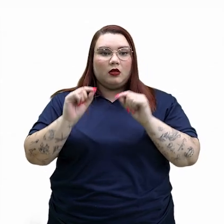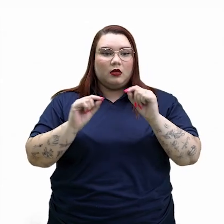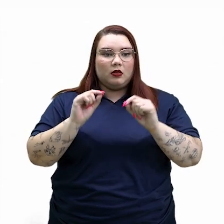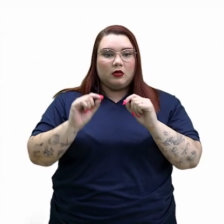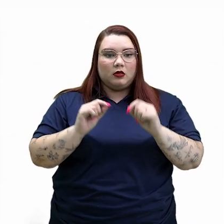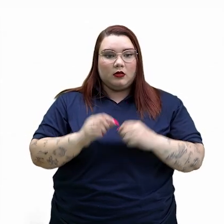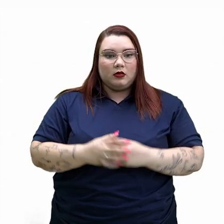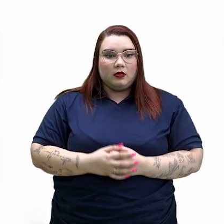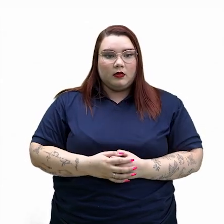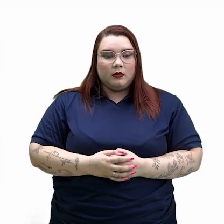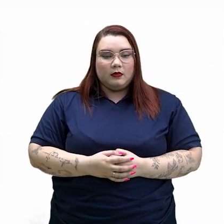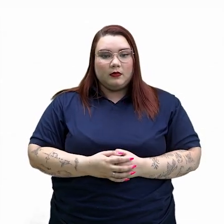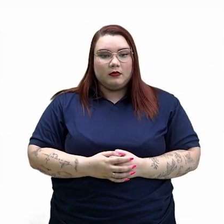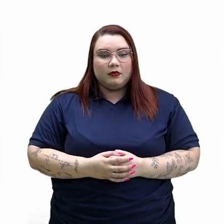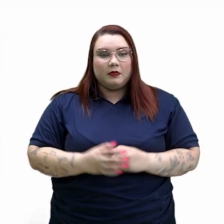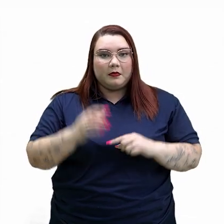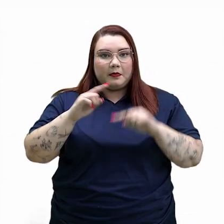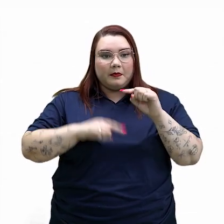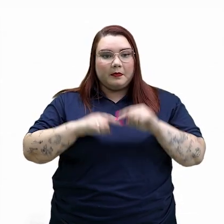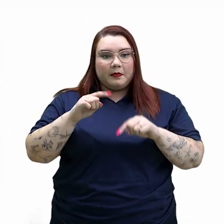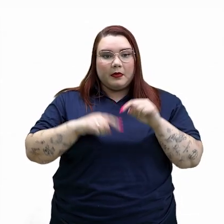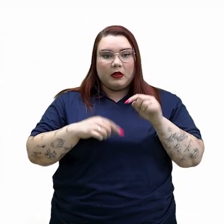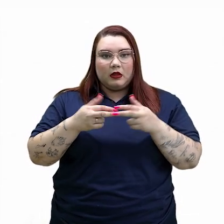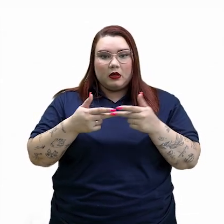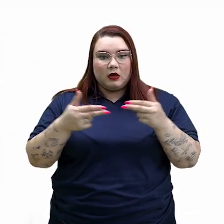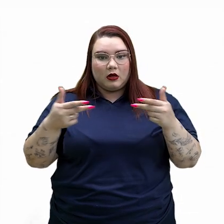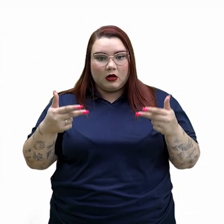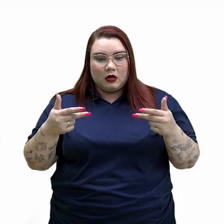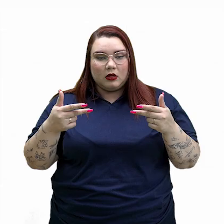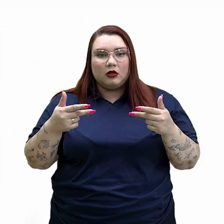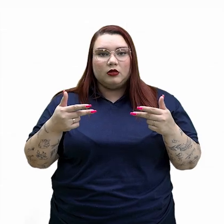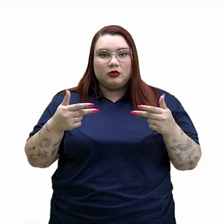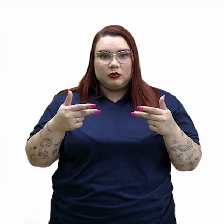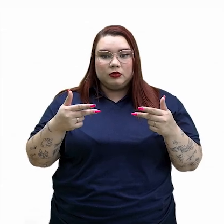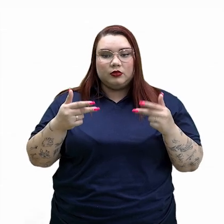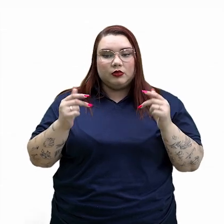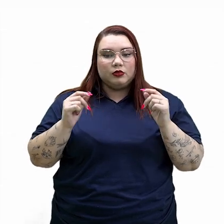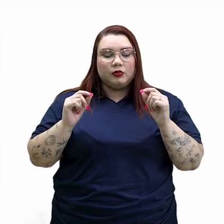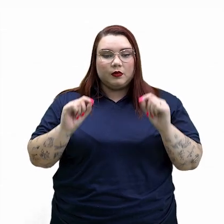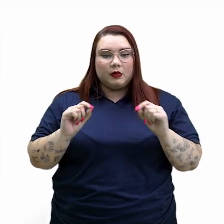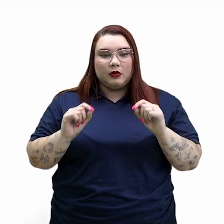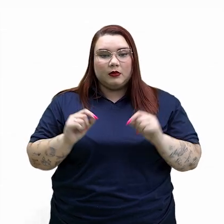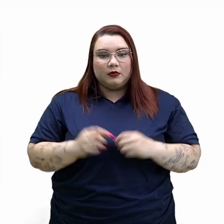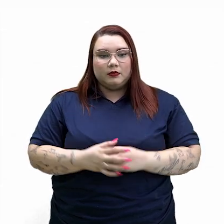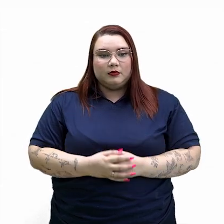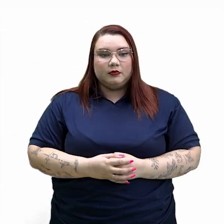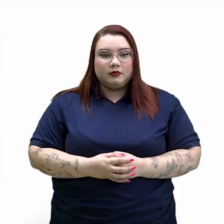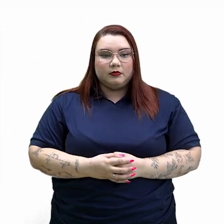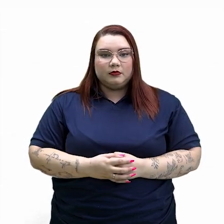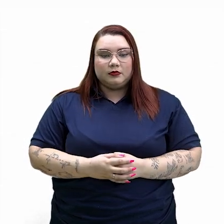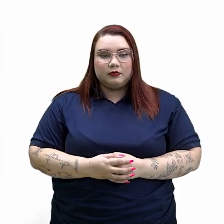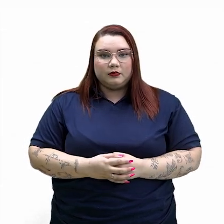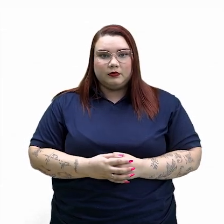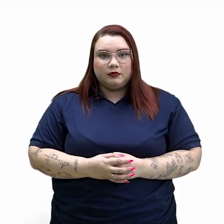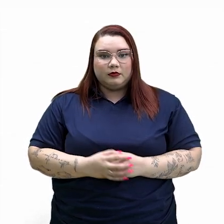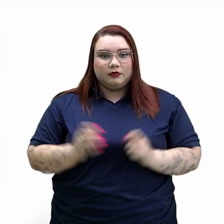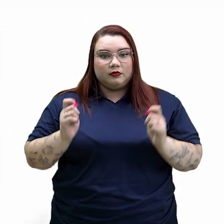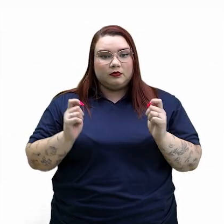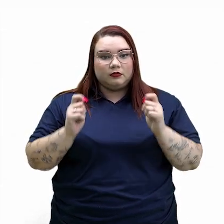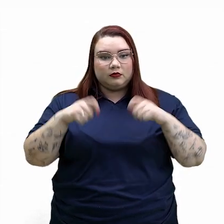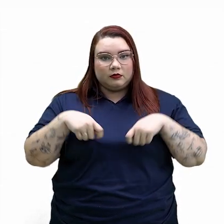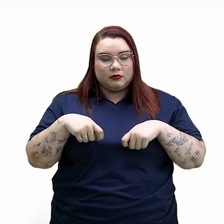são do que dispositivos. E o que significa dizer isso? São